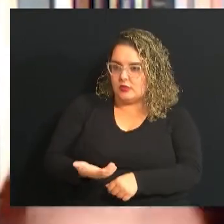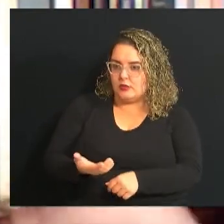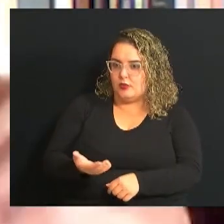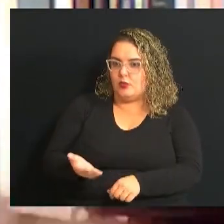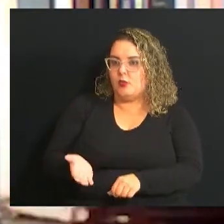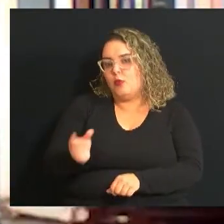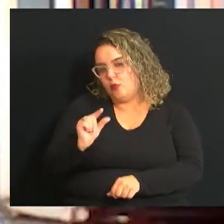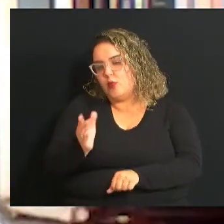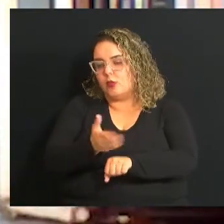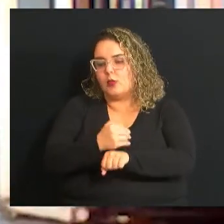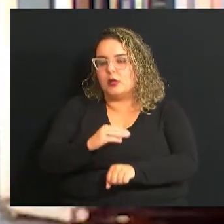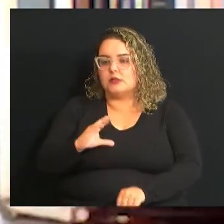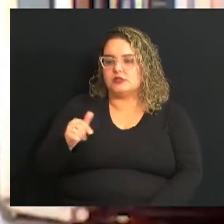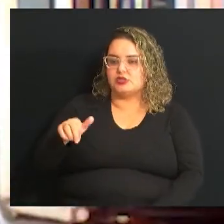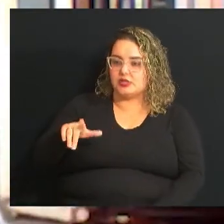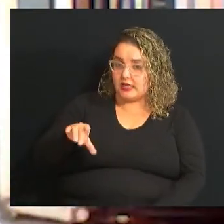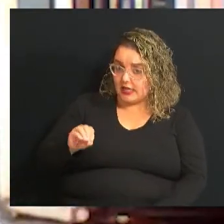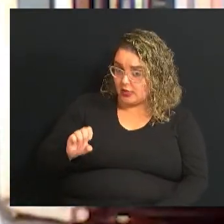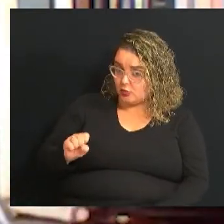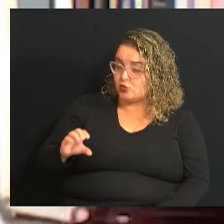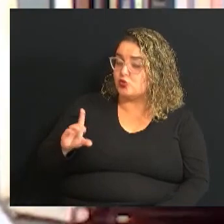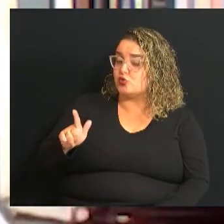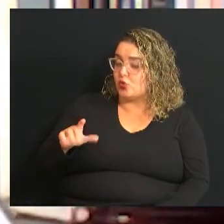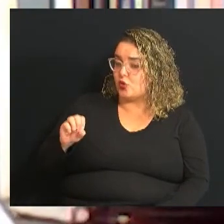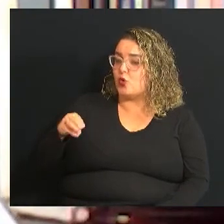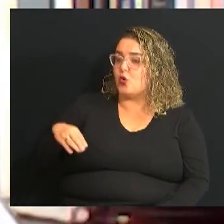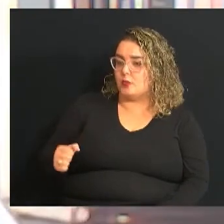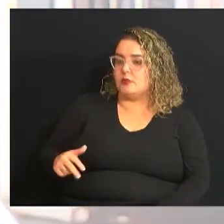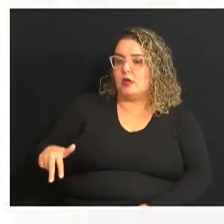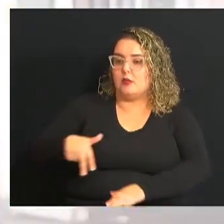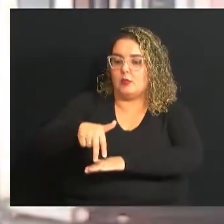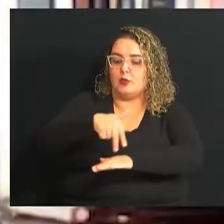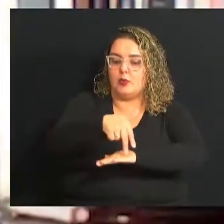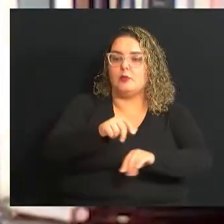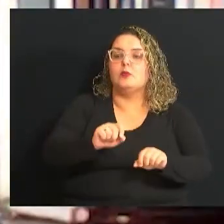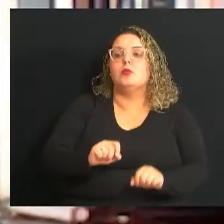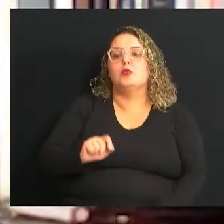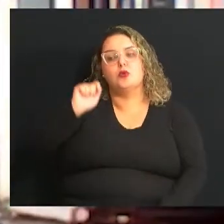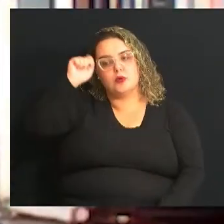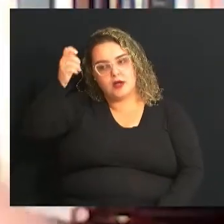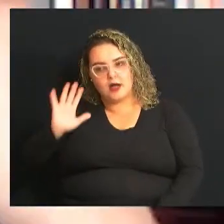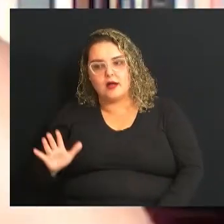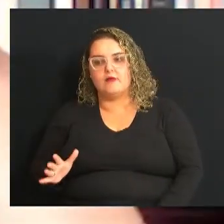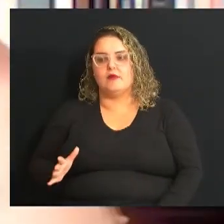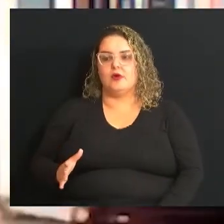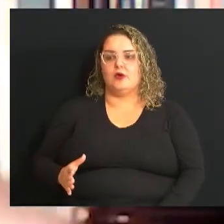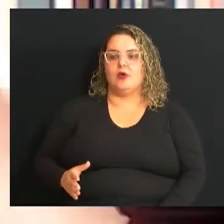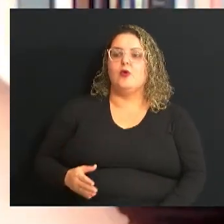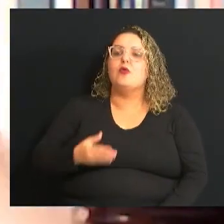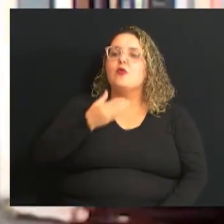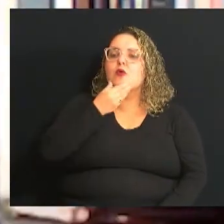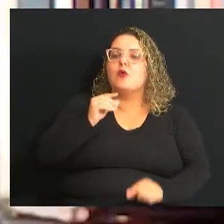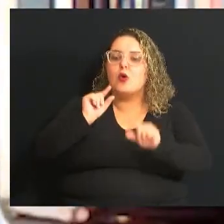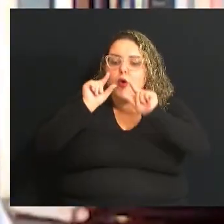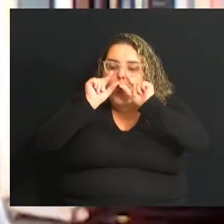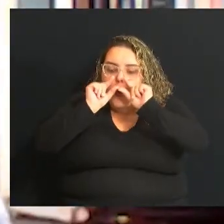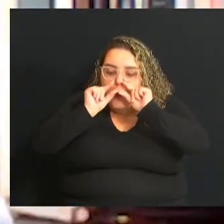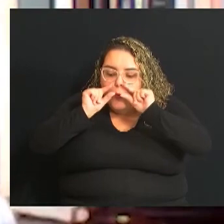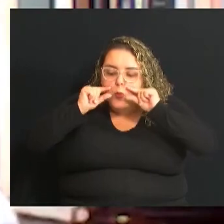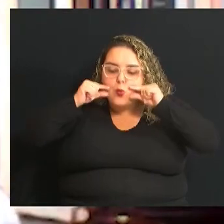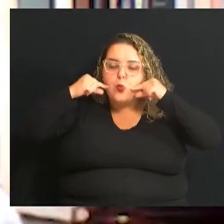Carlos Gomes, aos 23 anos, dava aulas e se apresentava em concertos, mas queria mais e disse que deixaria